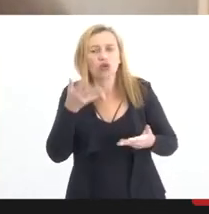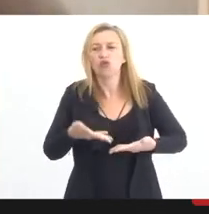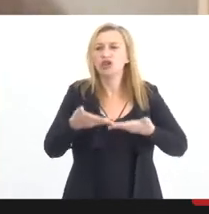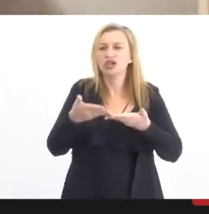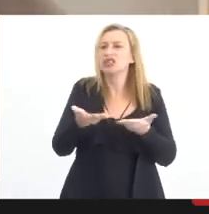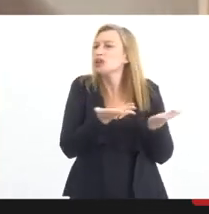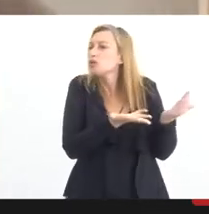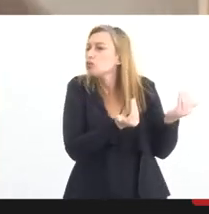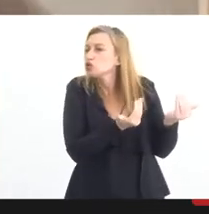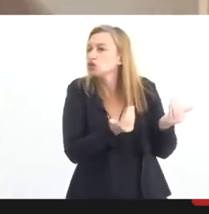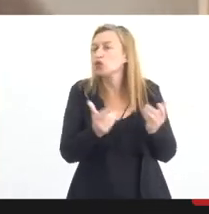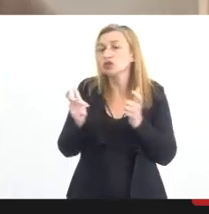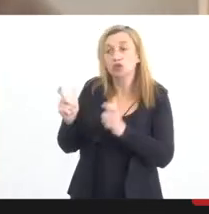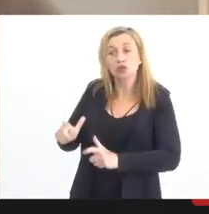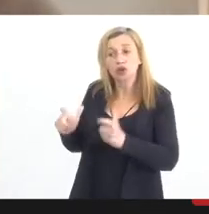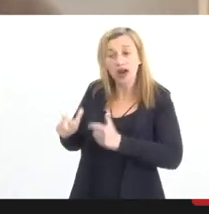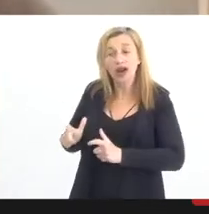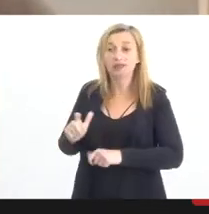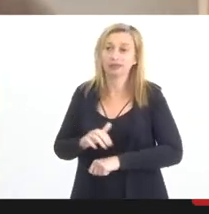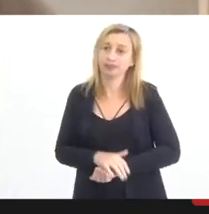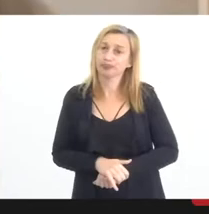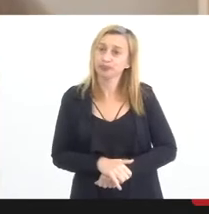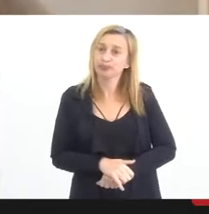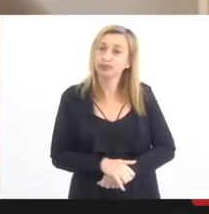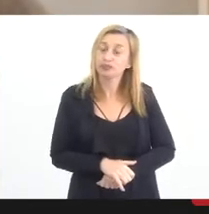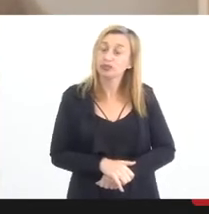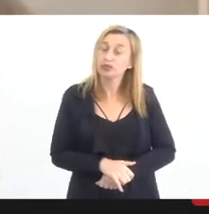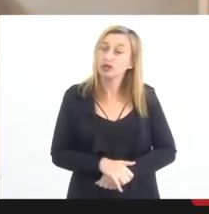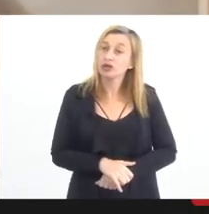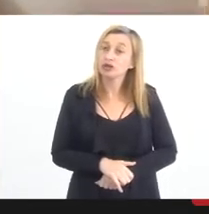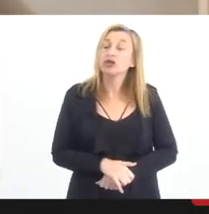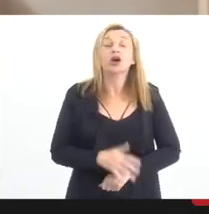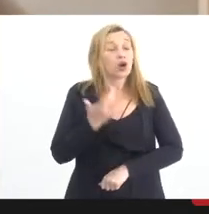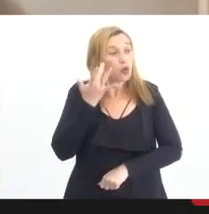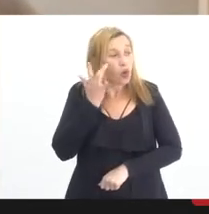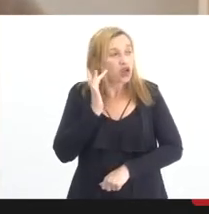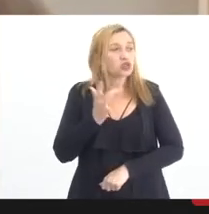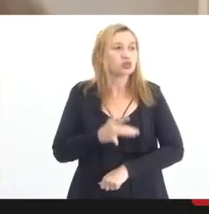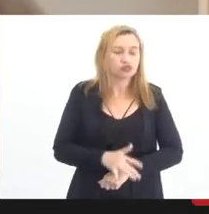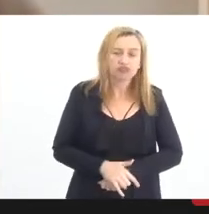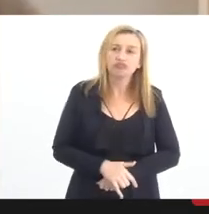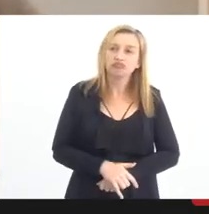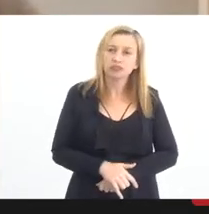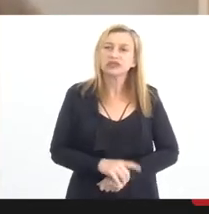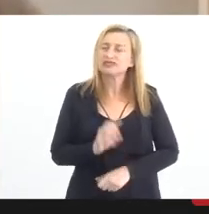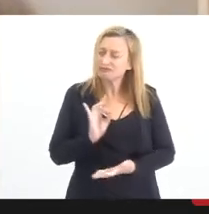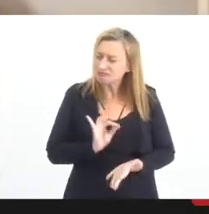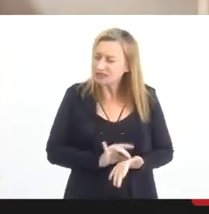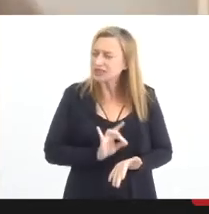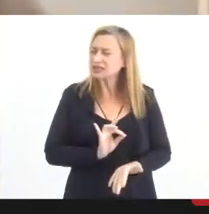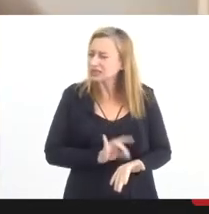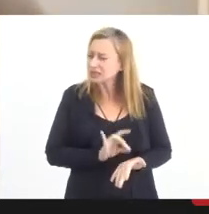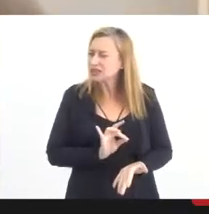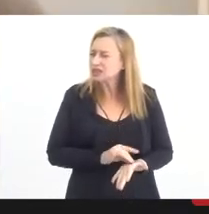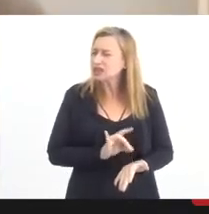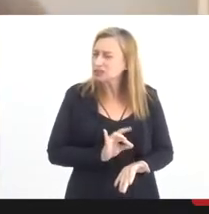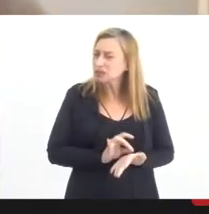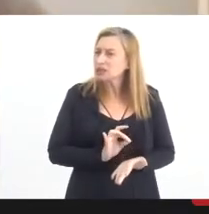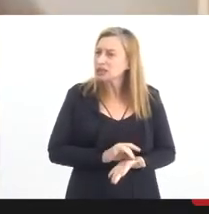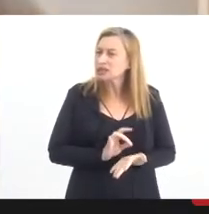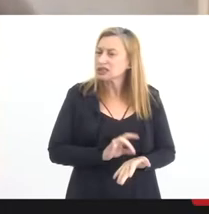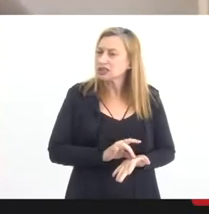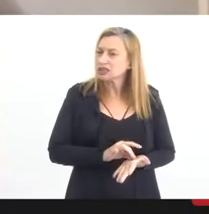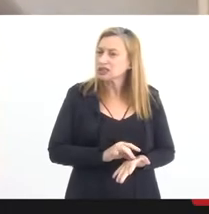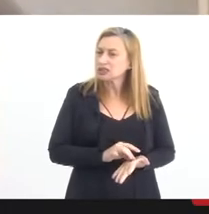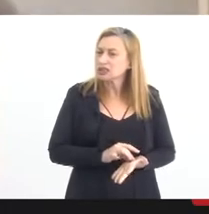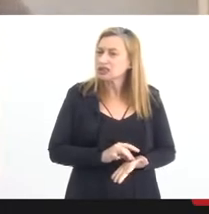jovens daquela região. Né? Ou seja, eu acho que realmente fica difícil entrar